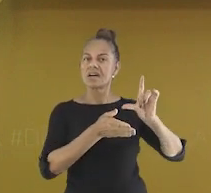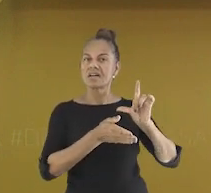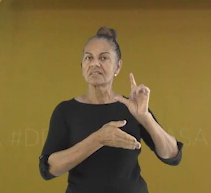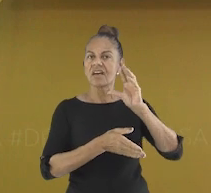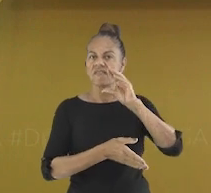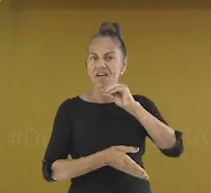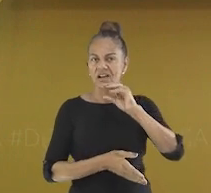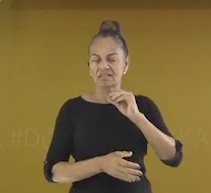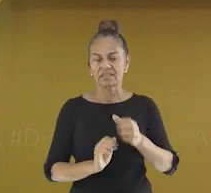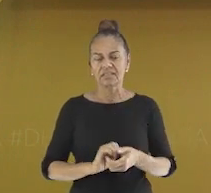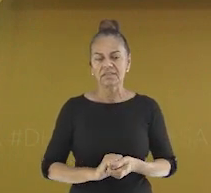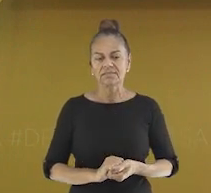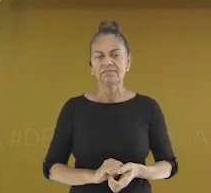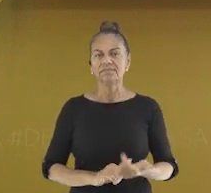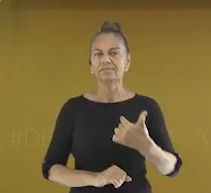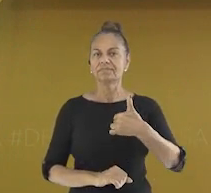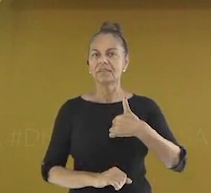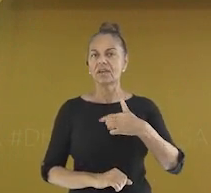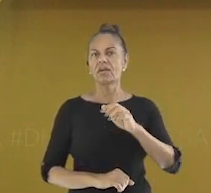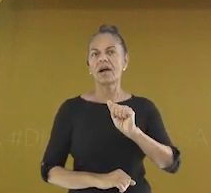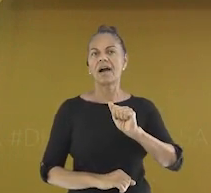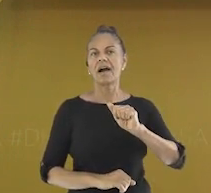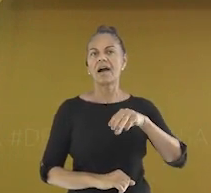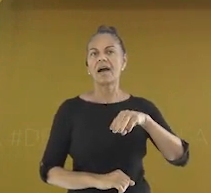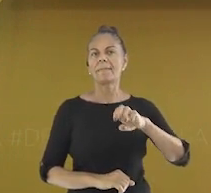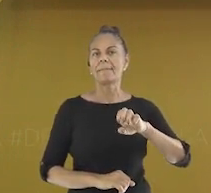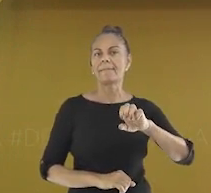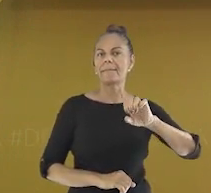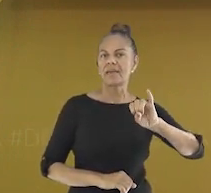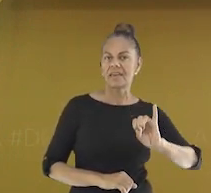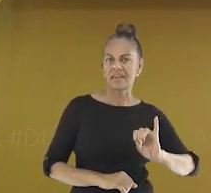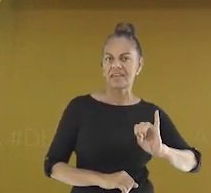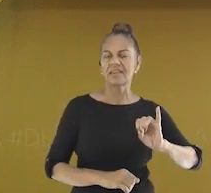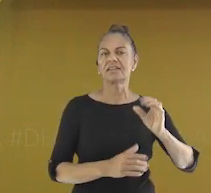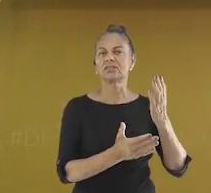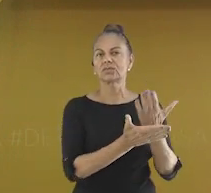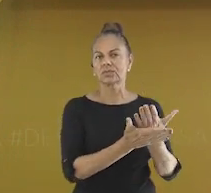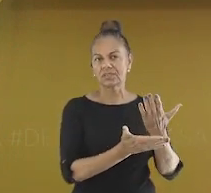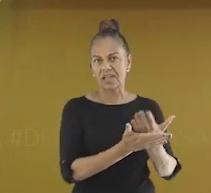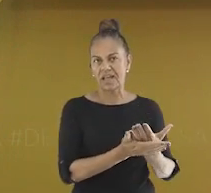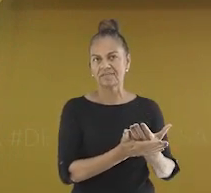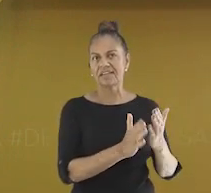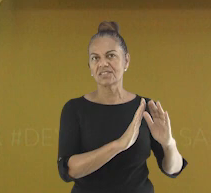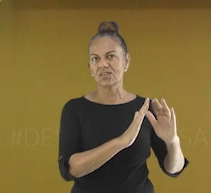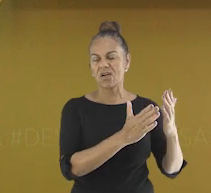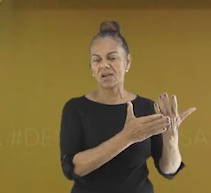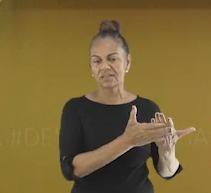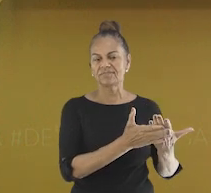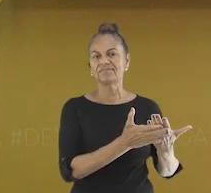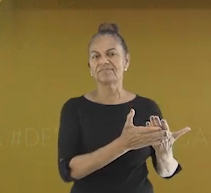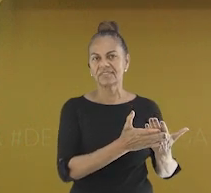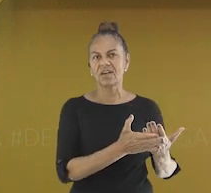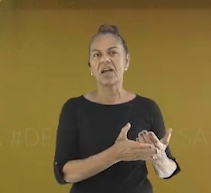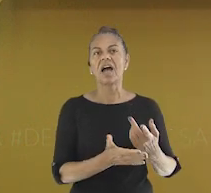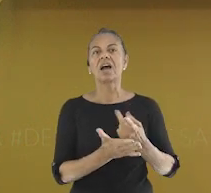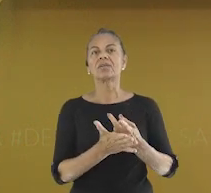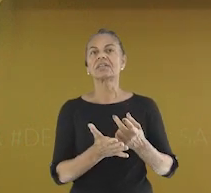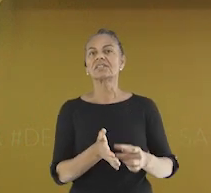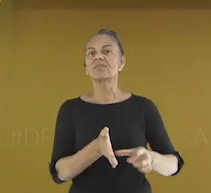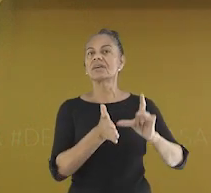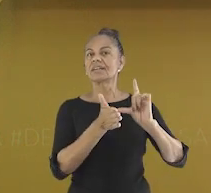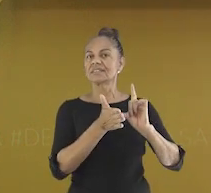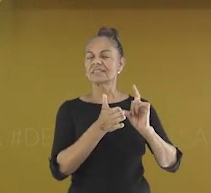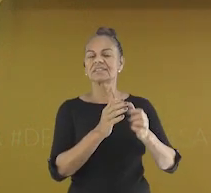uma ação pontual, ocorrida em um momento anterior à fala. Olhem só esse exemplo. Eu amei estudar no